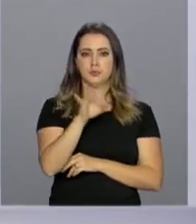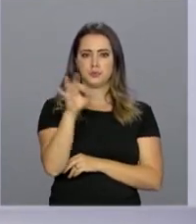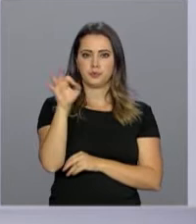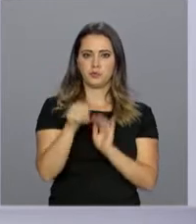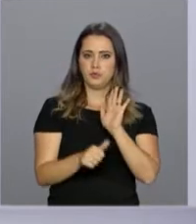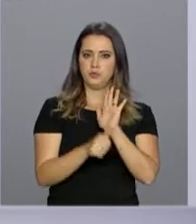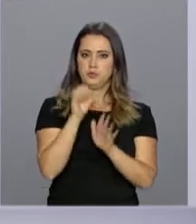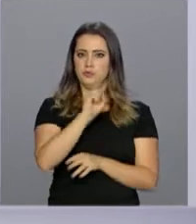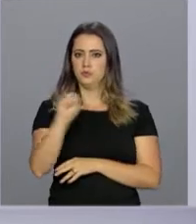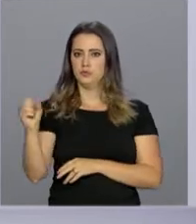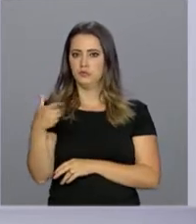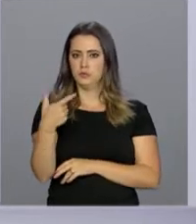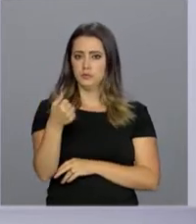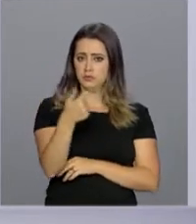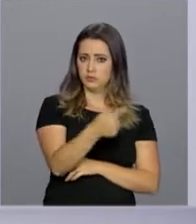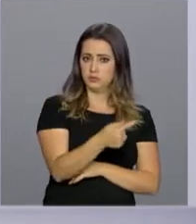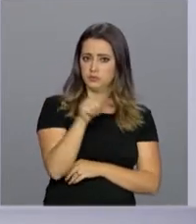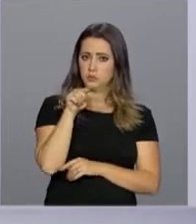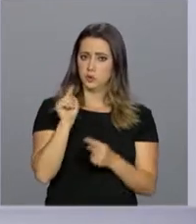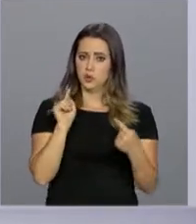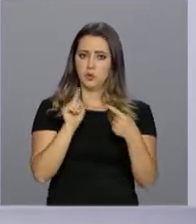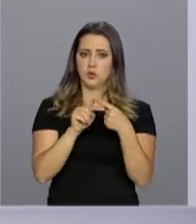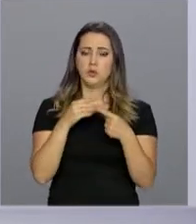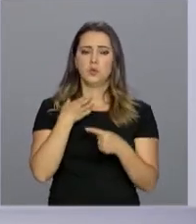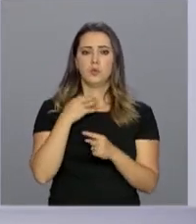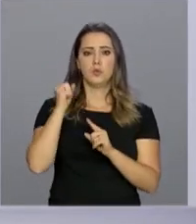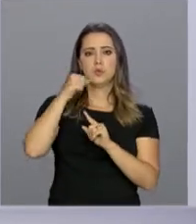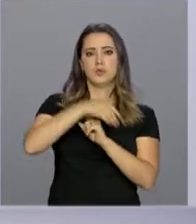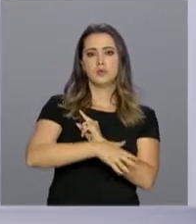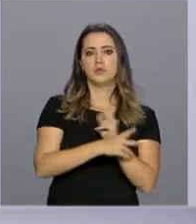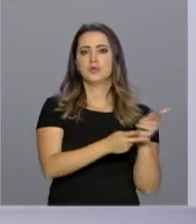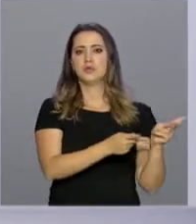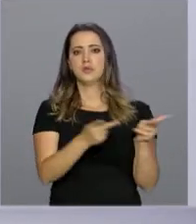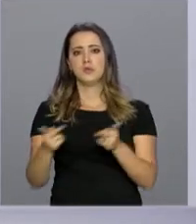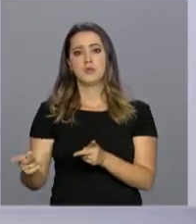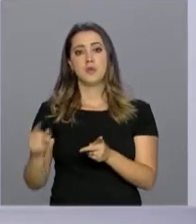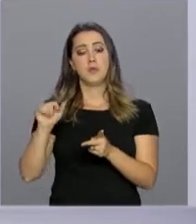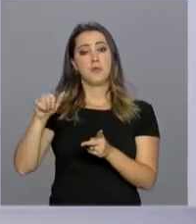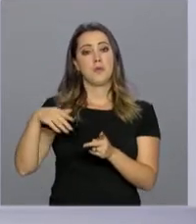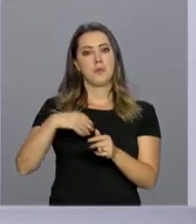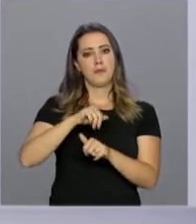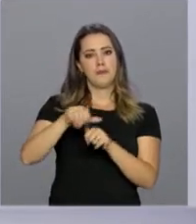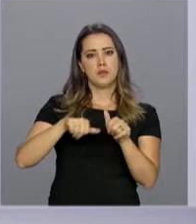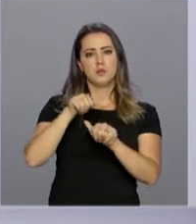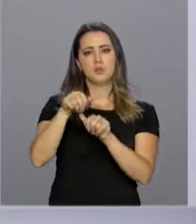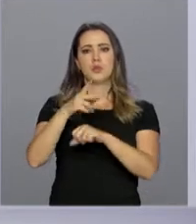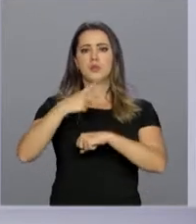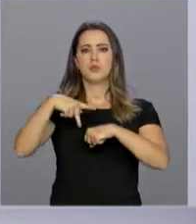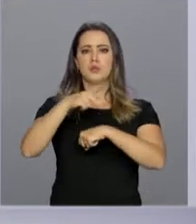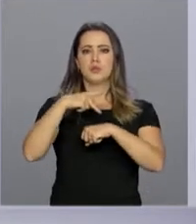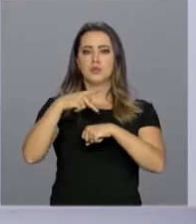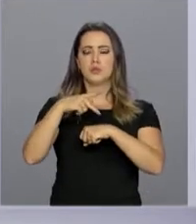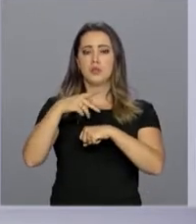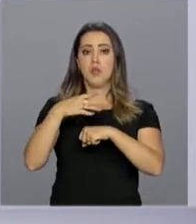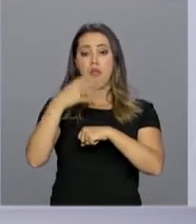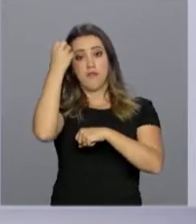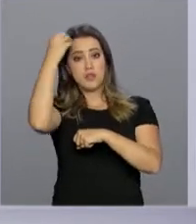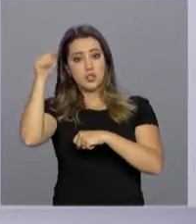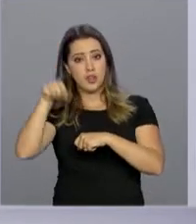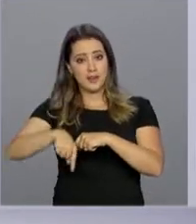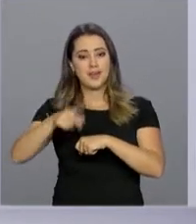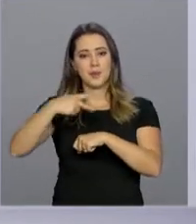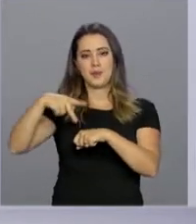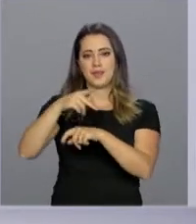primeiro semestre de 2007 de acordo com o banco central os visitantes estrangeiros que passaram aqui pelo país deixaram